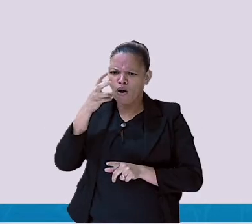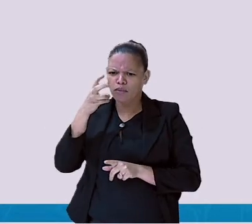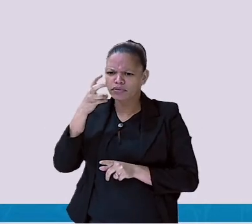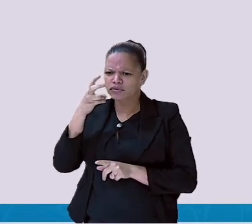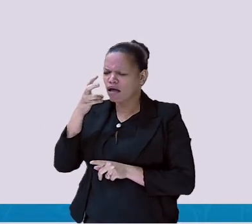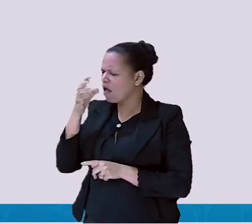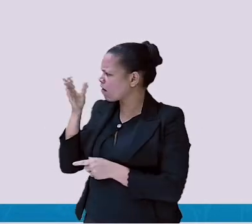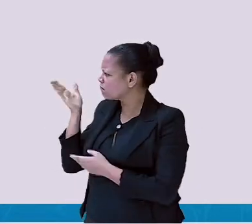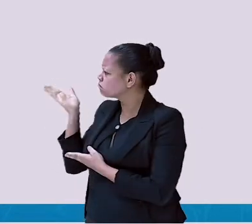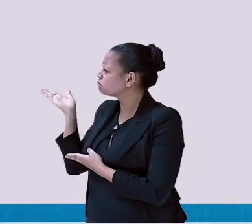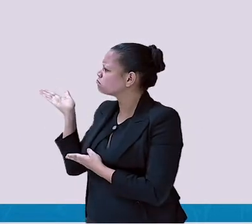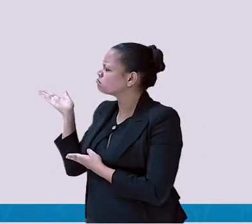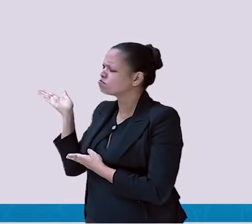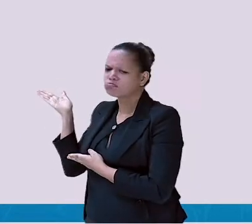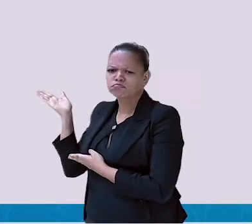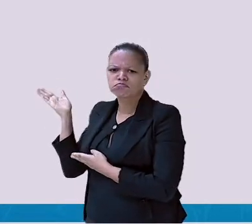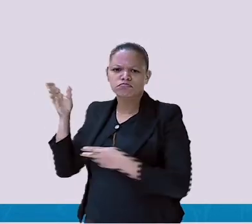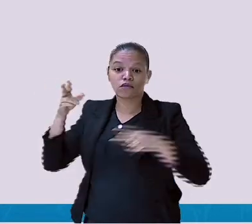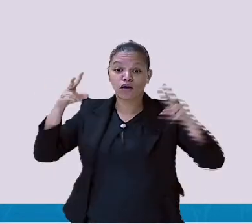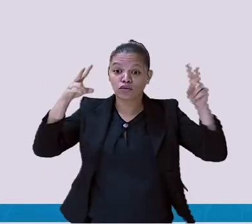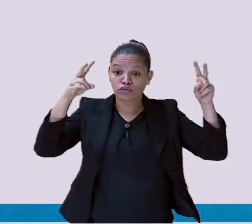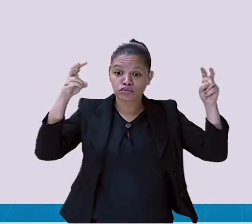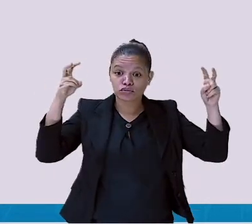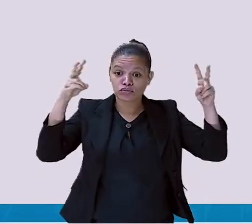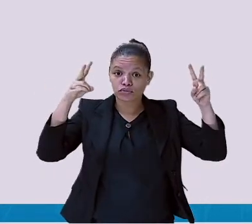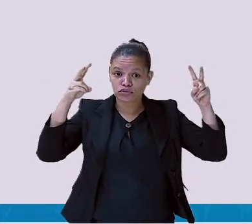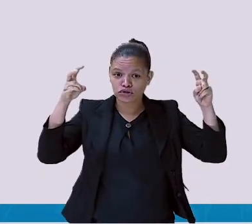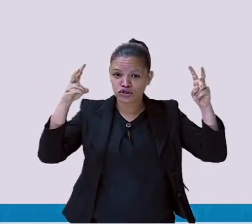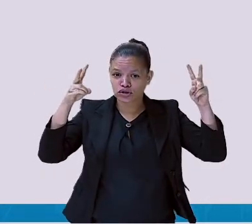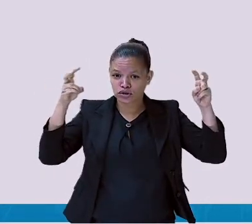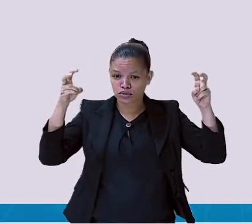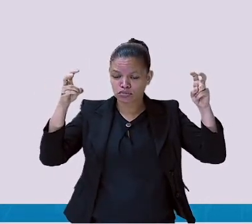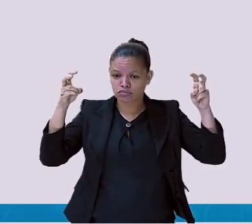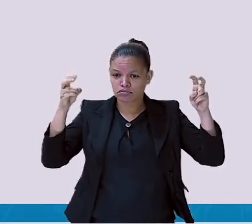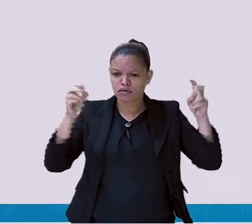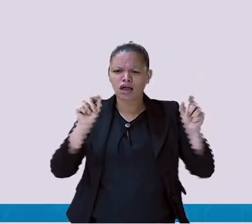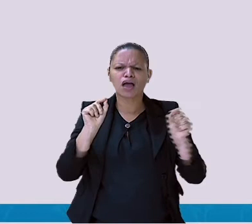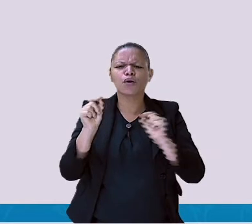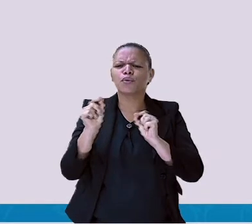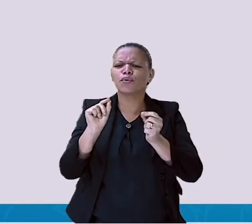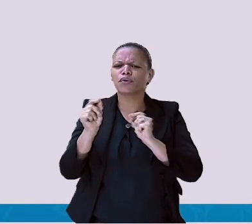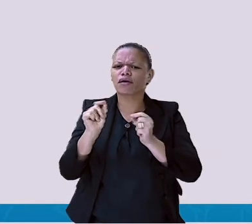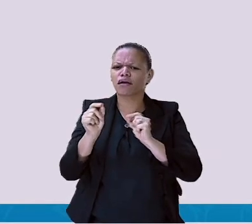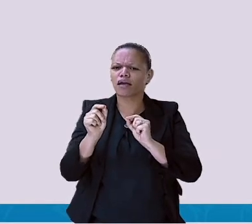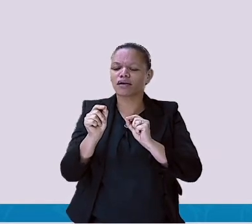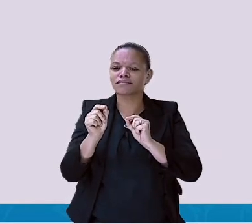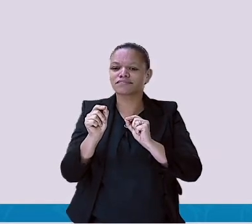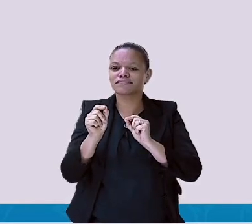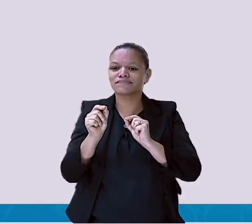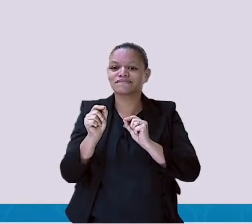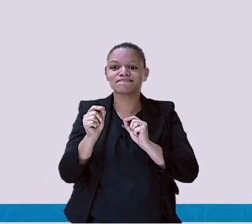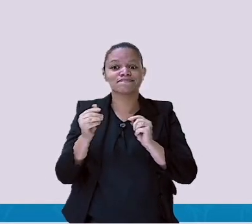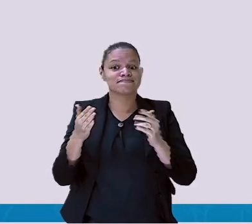aqui, ó, título do gráfico. Título daqui, ó, do gráfico. Clientes.